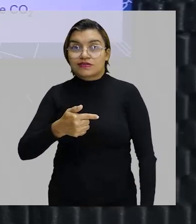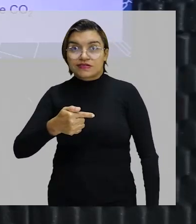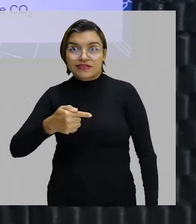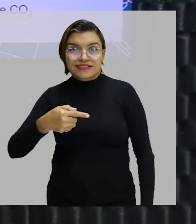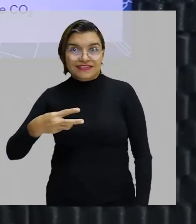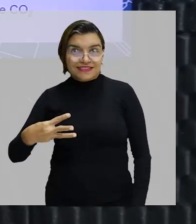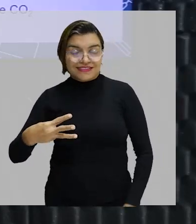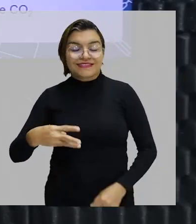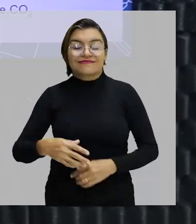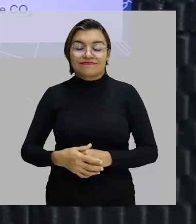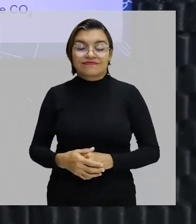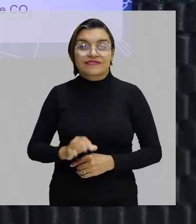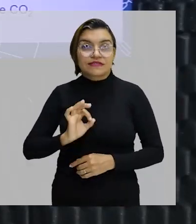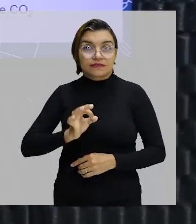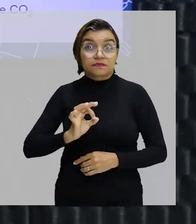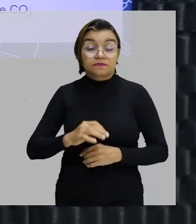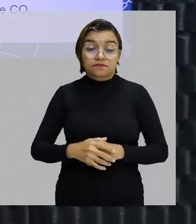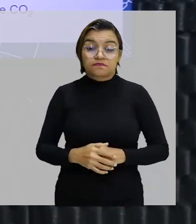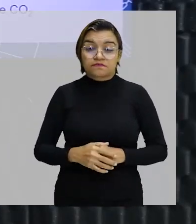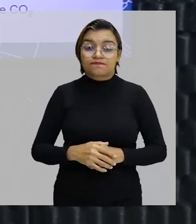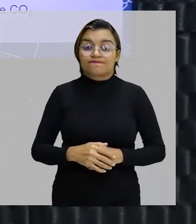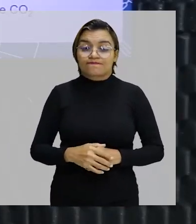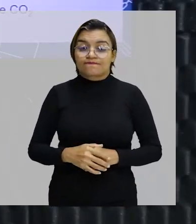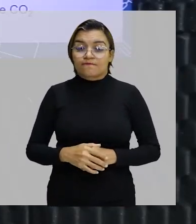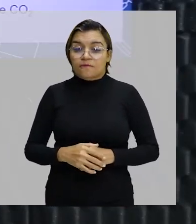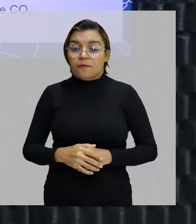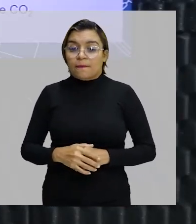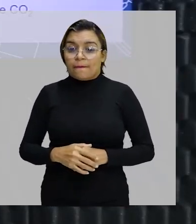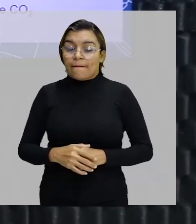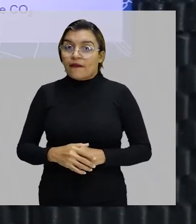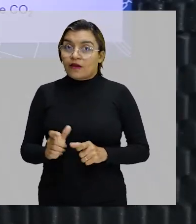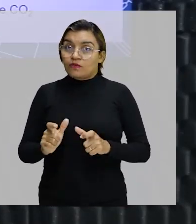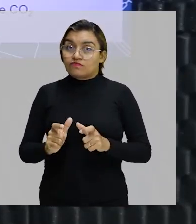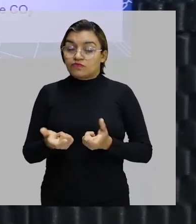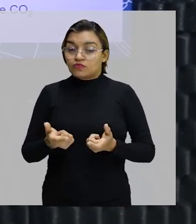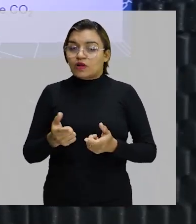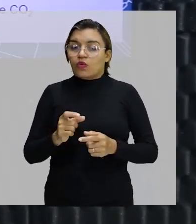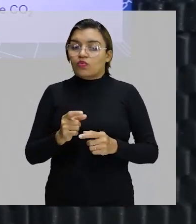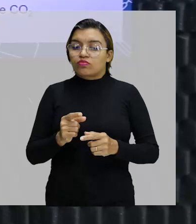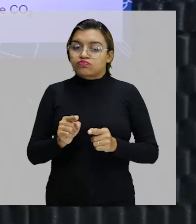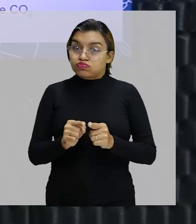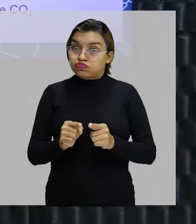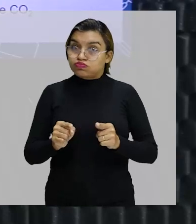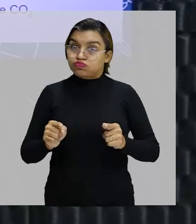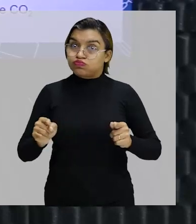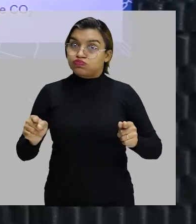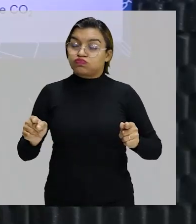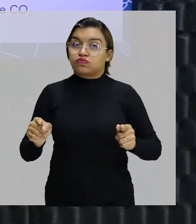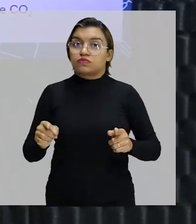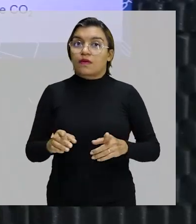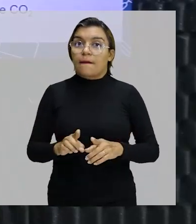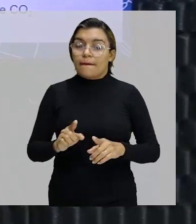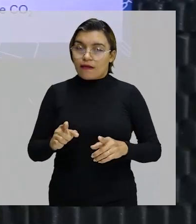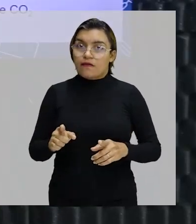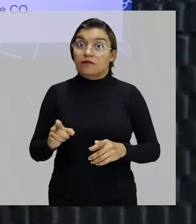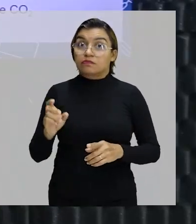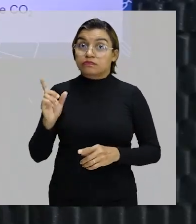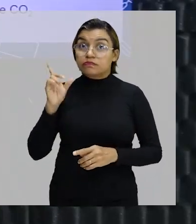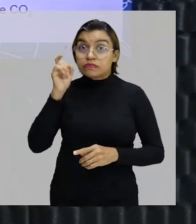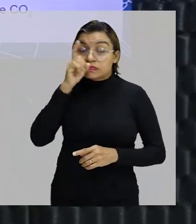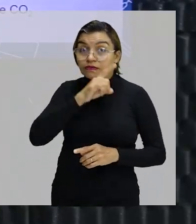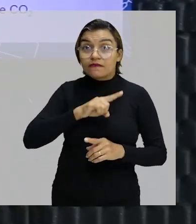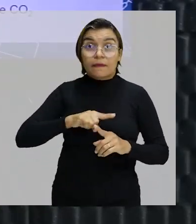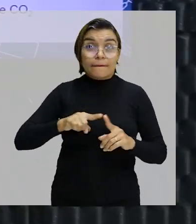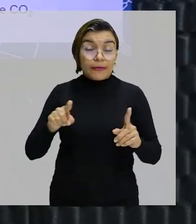273. Sim, realmente, ficou um pouquinho grande o cálculo, certo? Vai dar um pouquinho de trabalho, mas